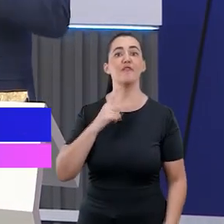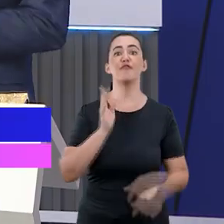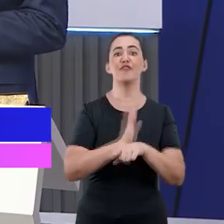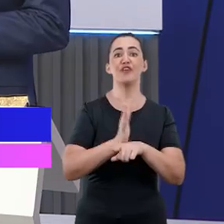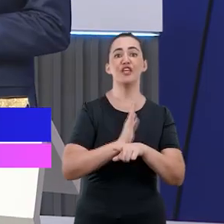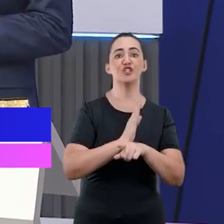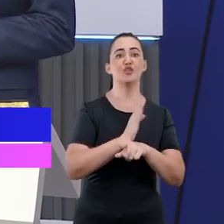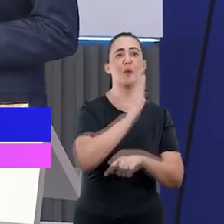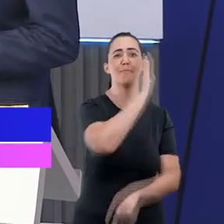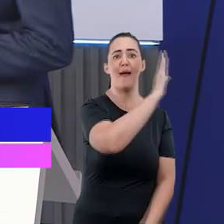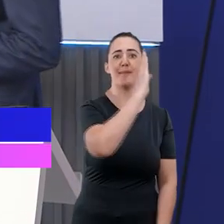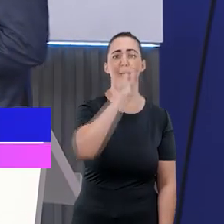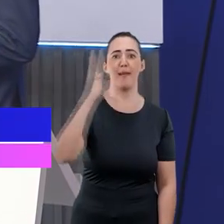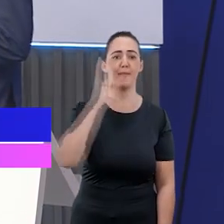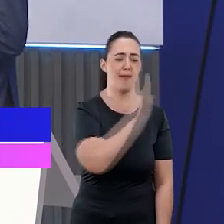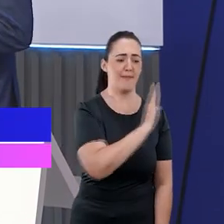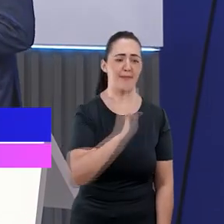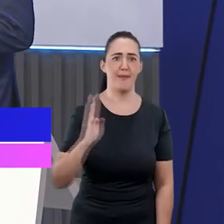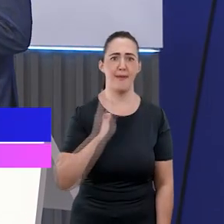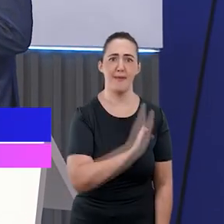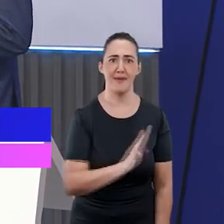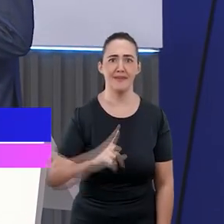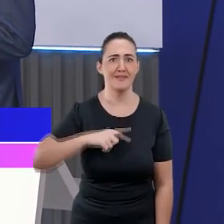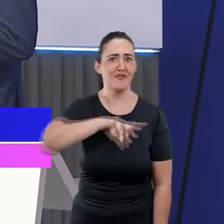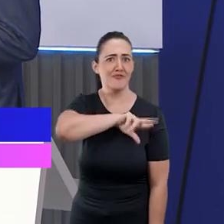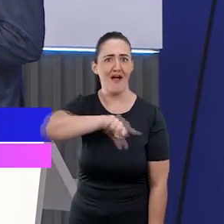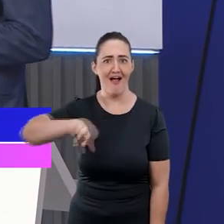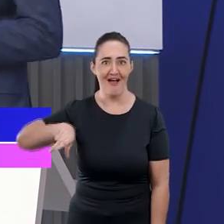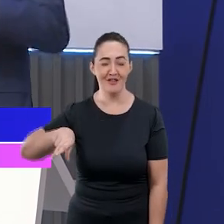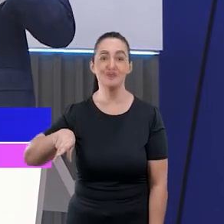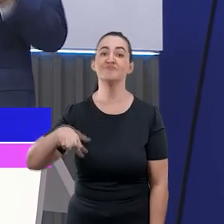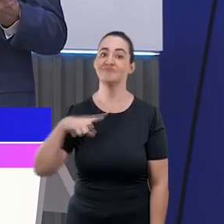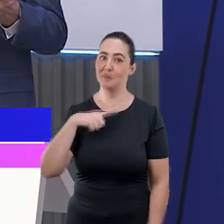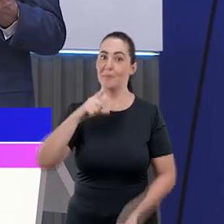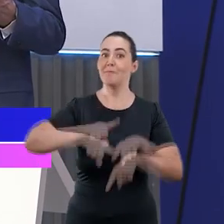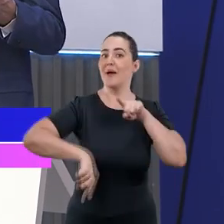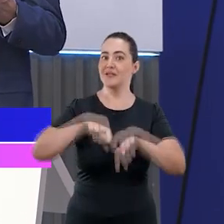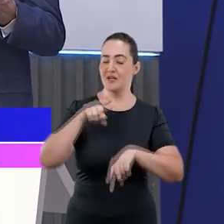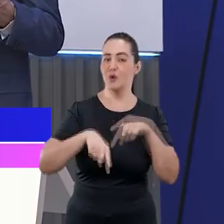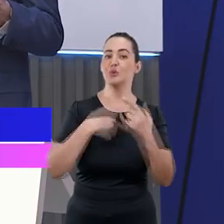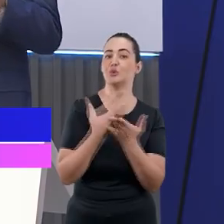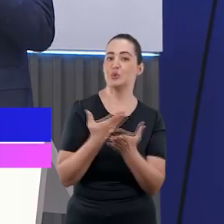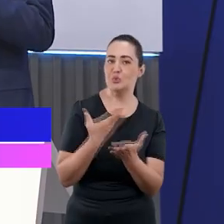à sua disposição. Esse material aqui é um material de estudo,